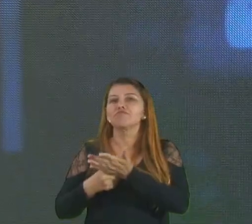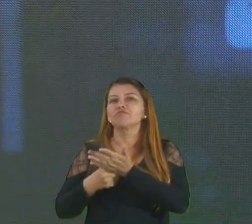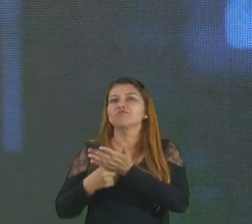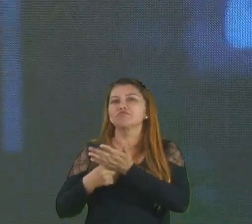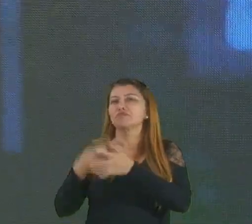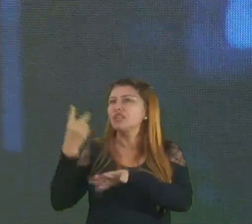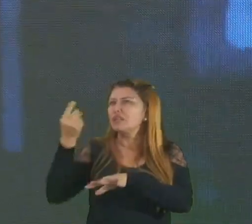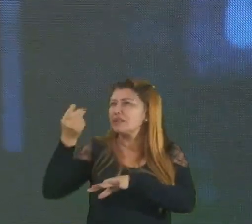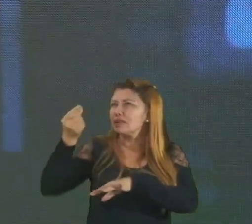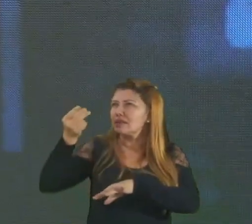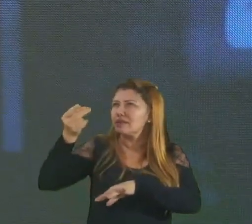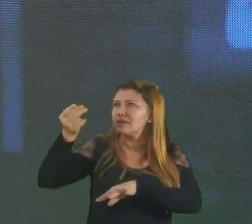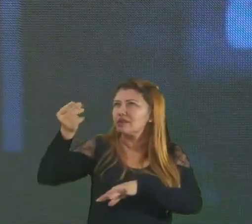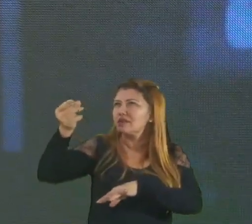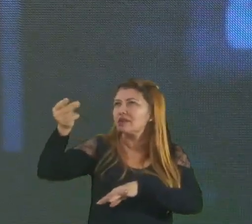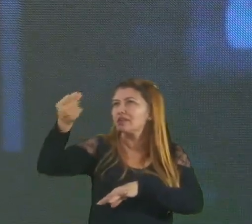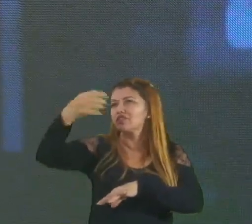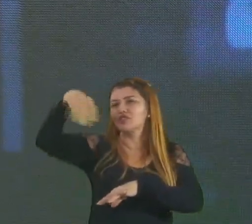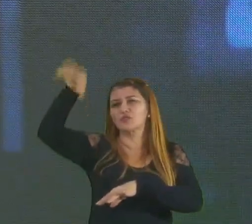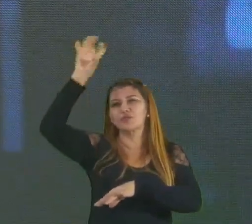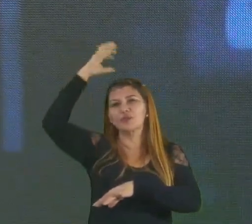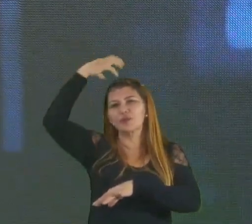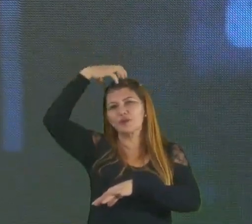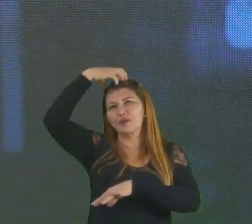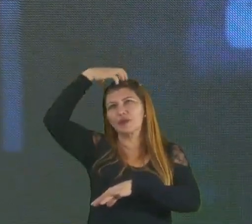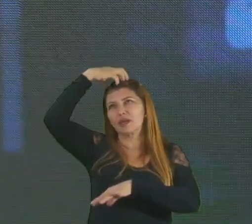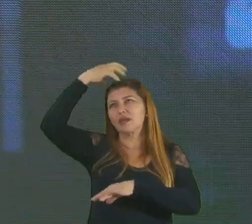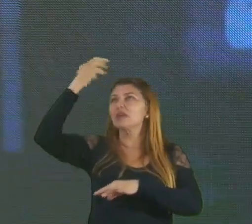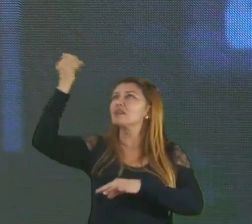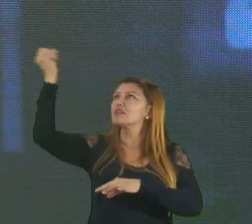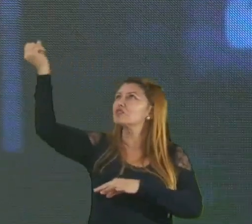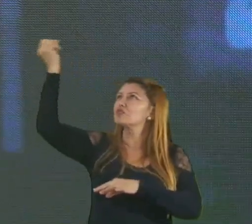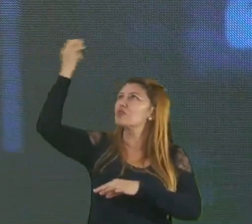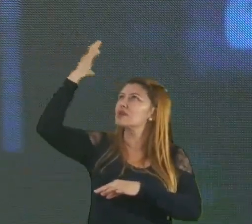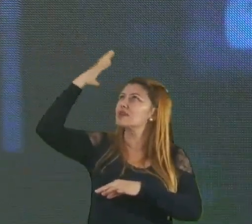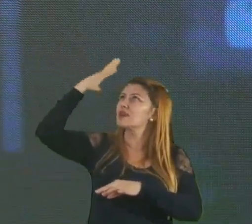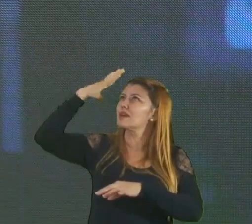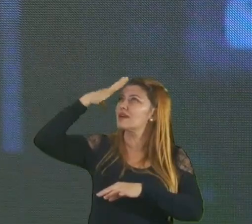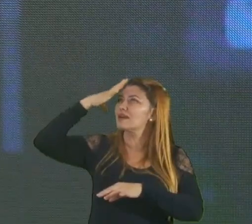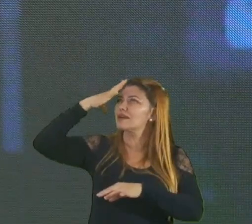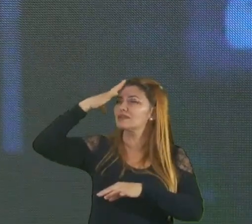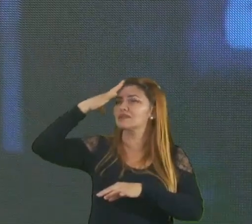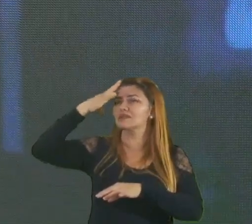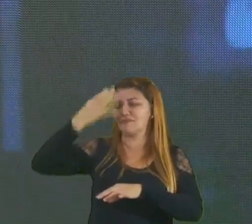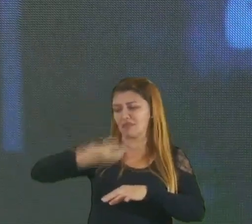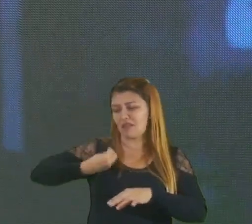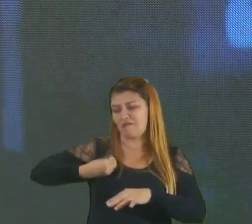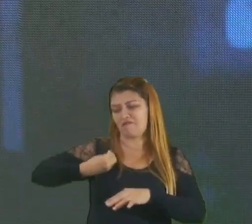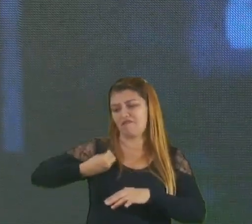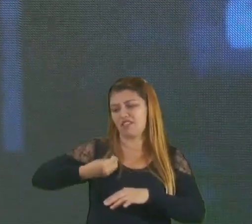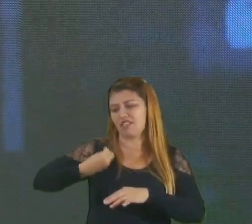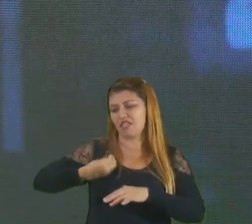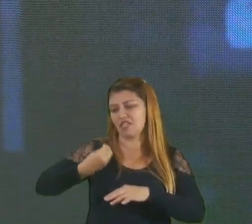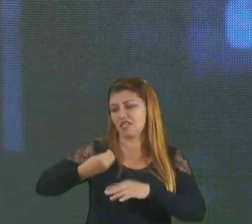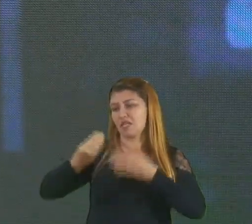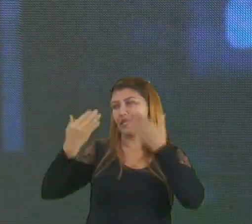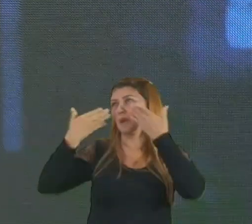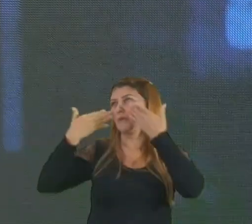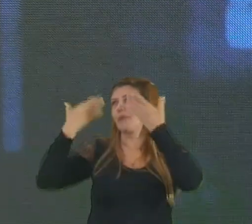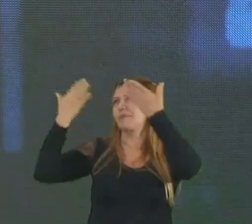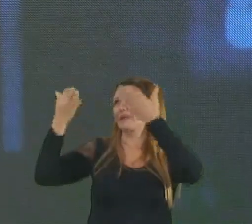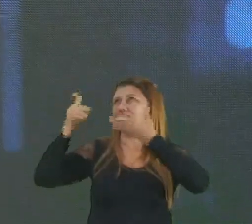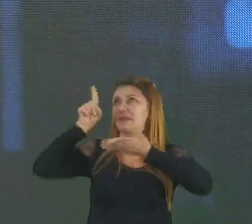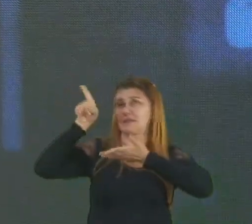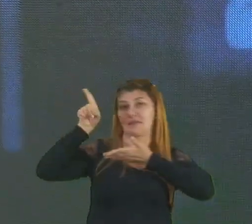Rei, eu por sua graça imensa lá estarei. Quando